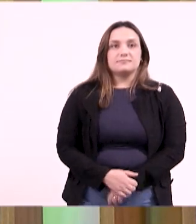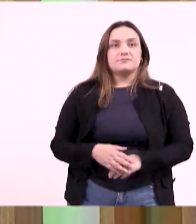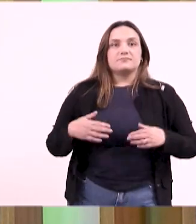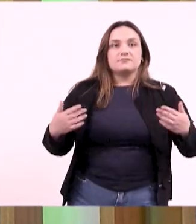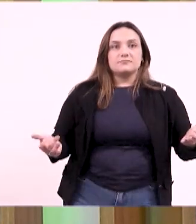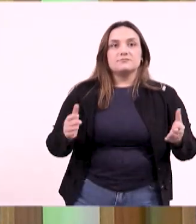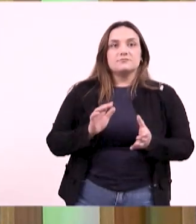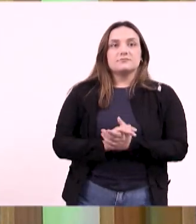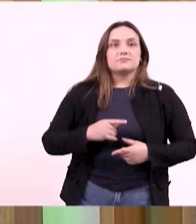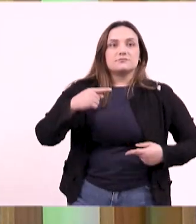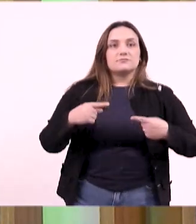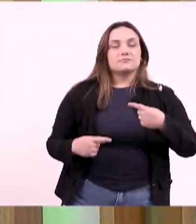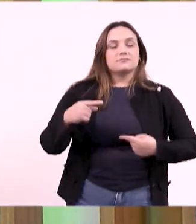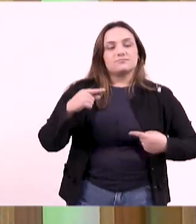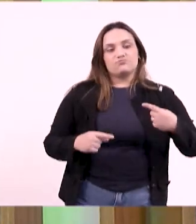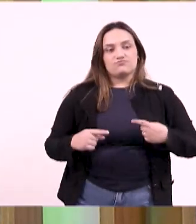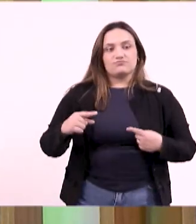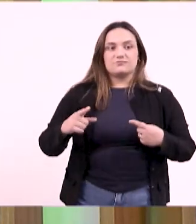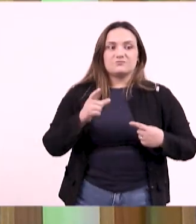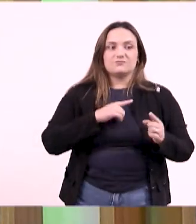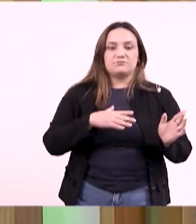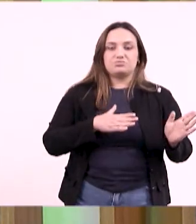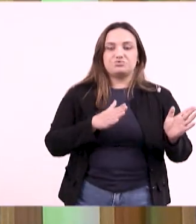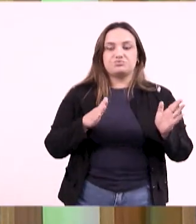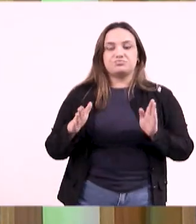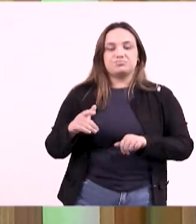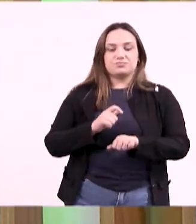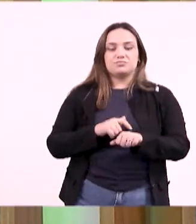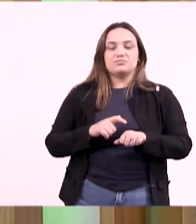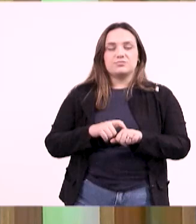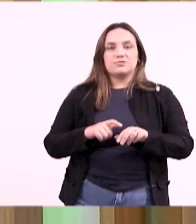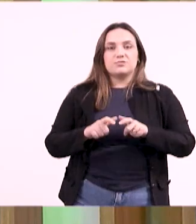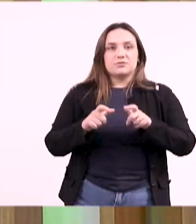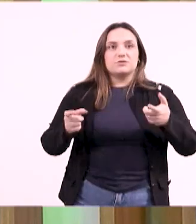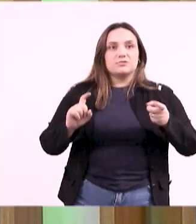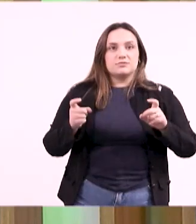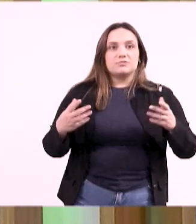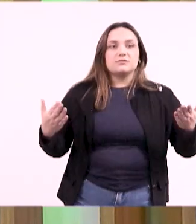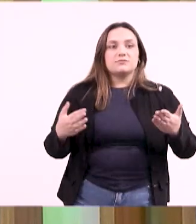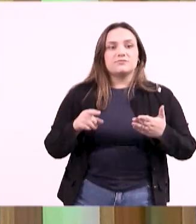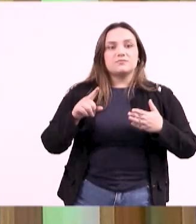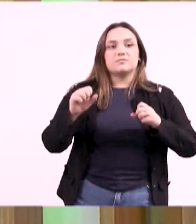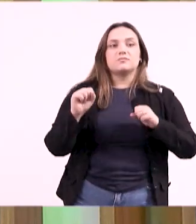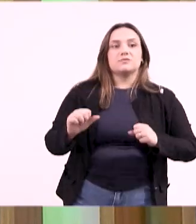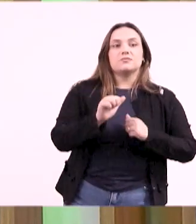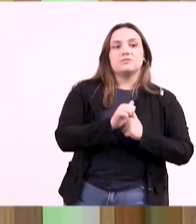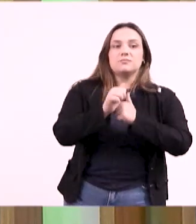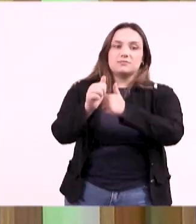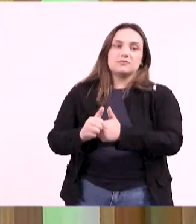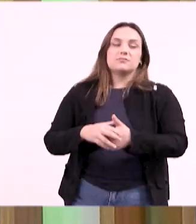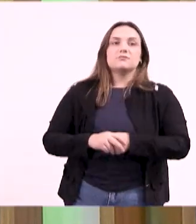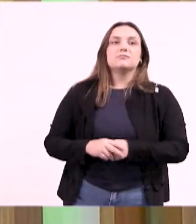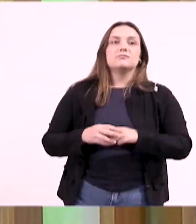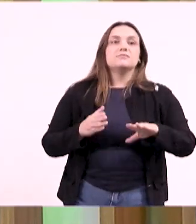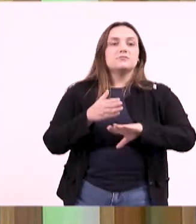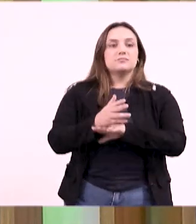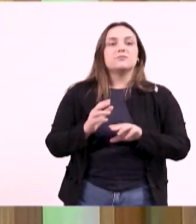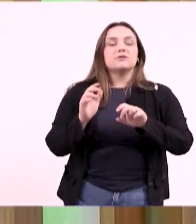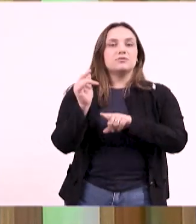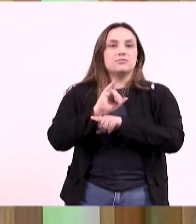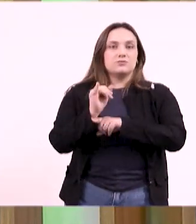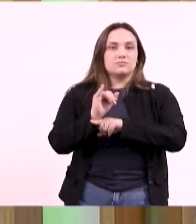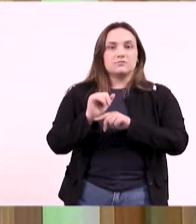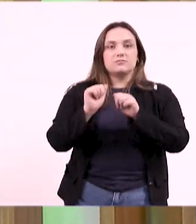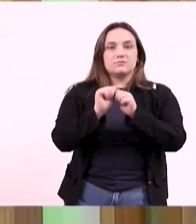Pois é, esse debate, como eu disse, ocupou todo o grande expediente da sessão de hoje e você pode rever na íntegra, é só acessar o nosso canal do